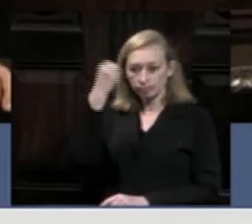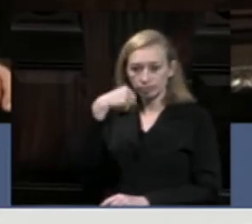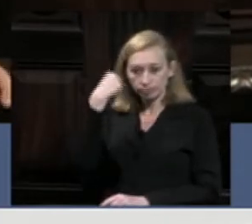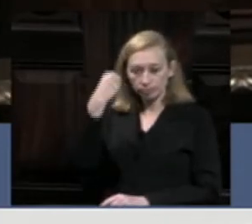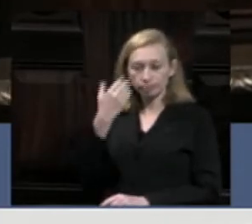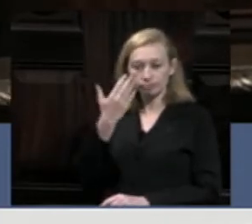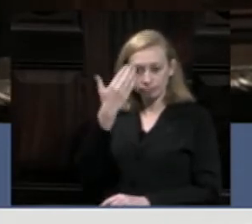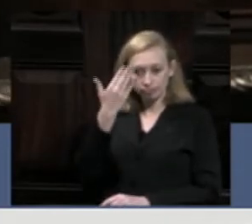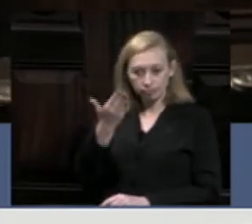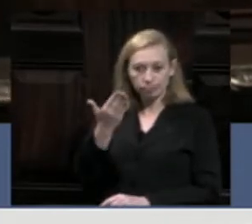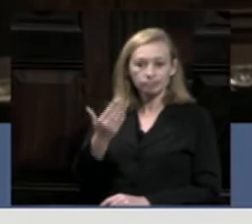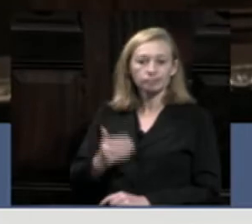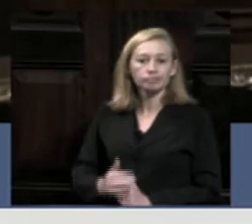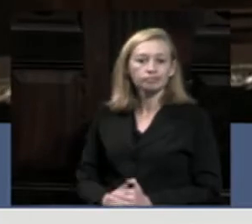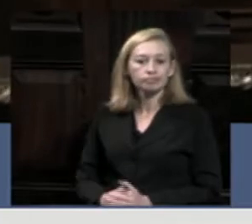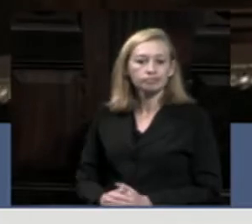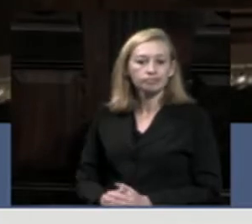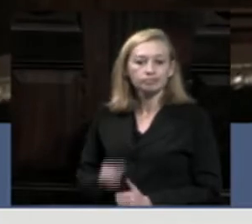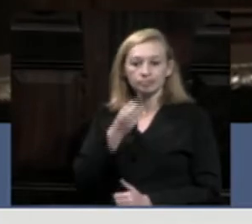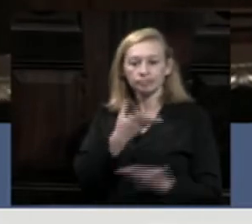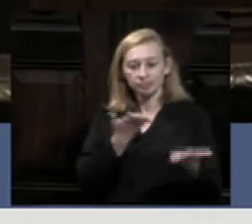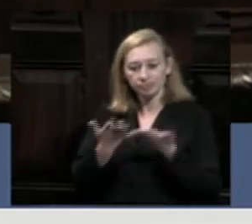bem-vindo.